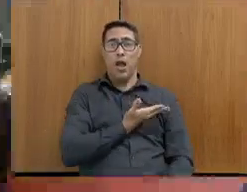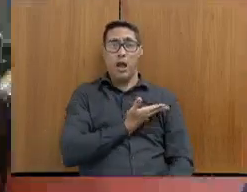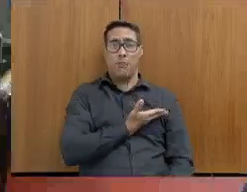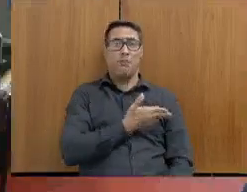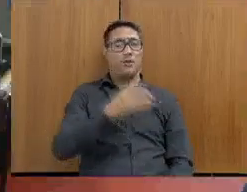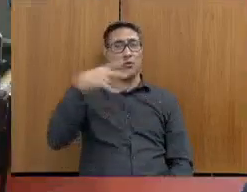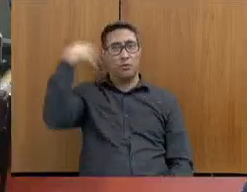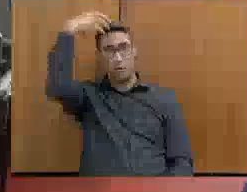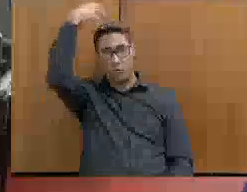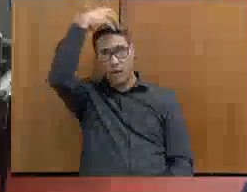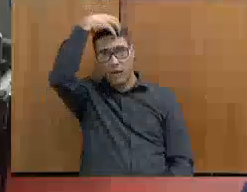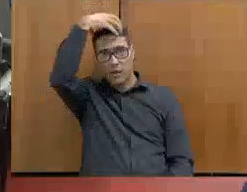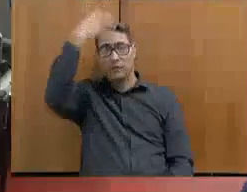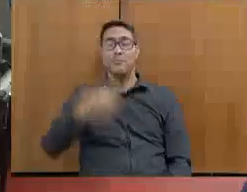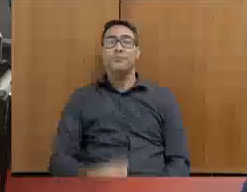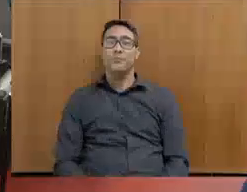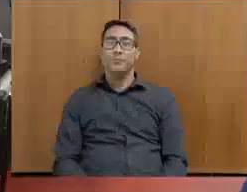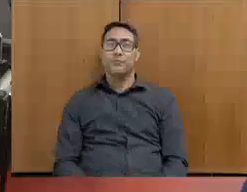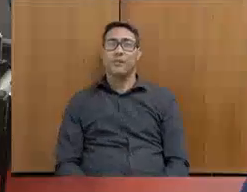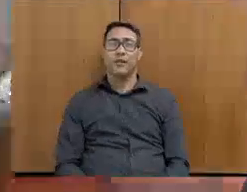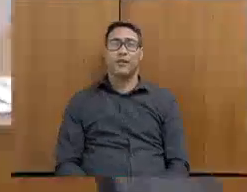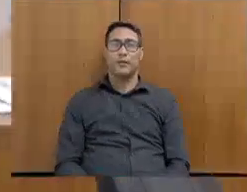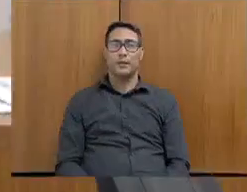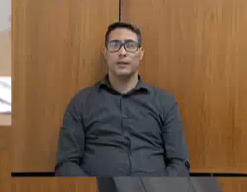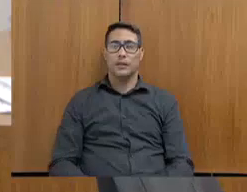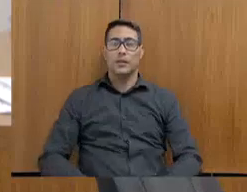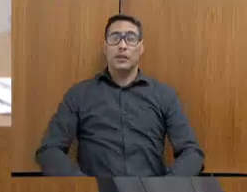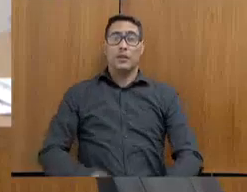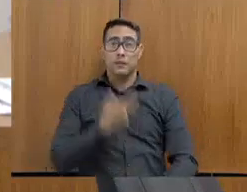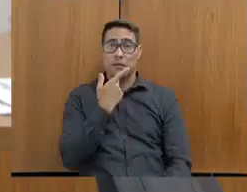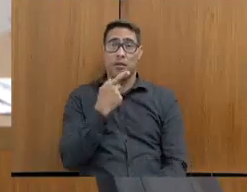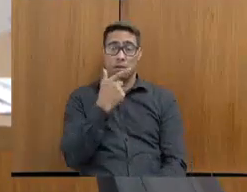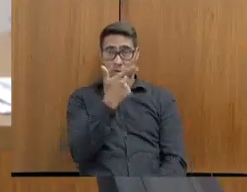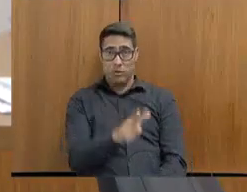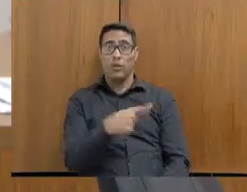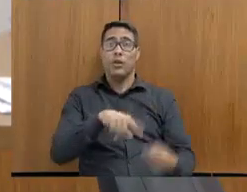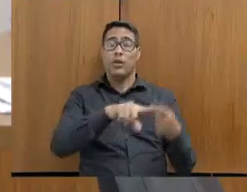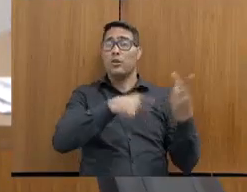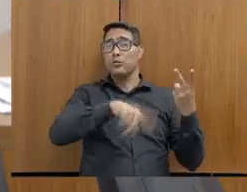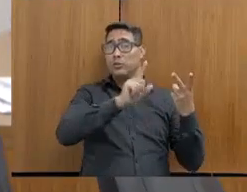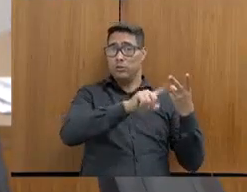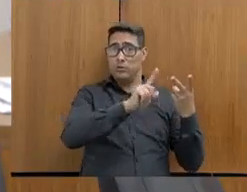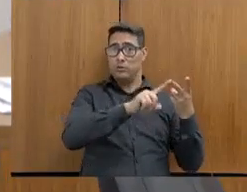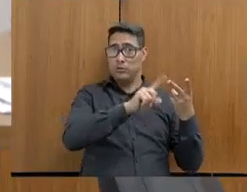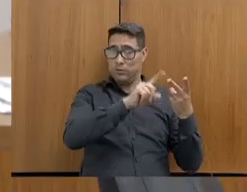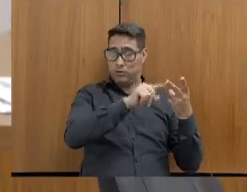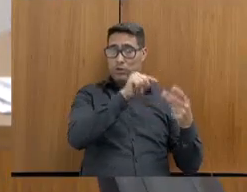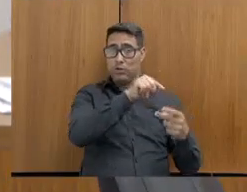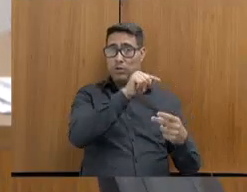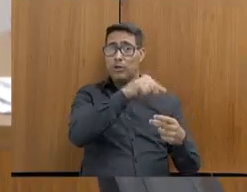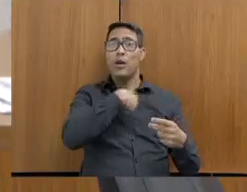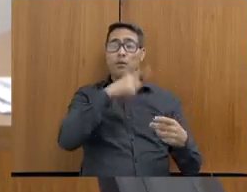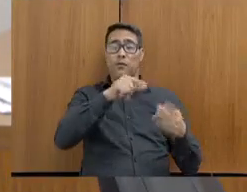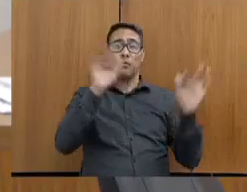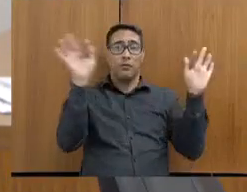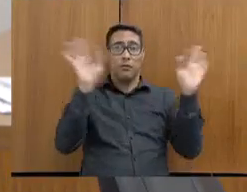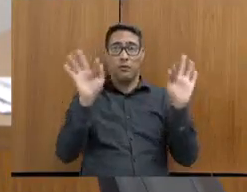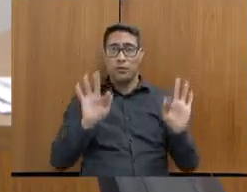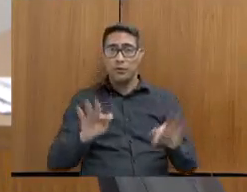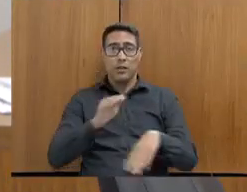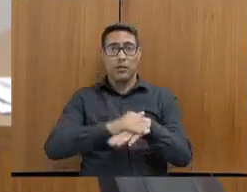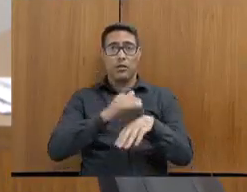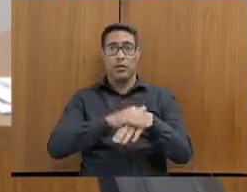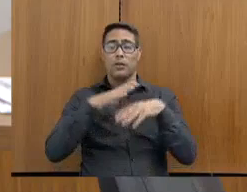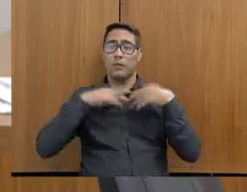queria começar falando um pouquinho disso segundo Doutora Letícia eu fico muito feliz com as explicações que foram feitas sobre